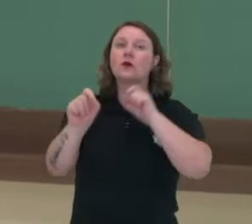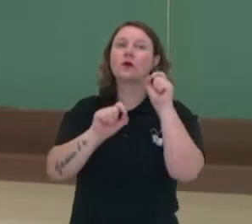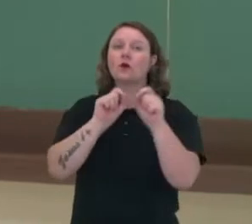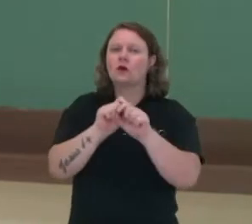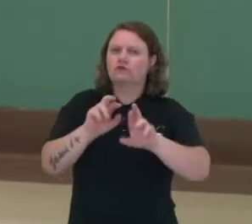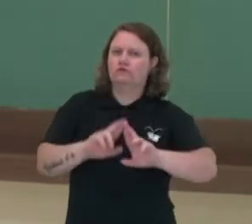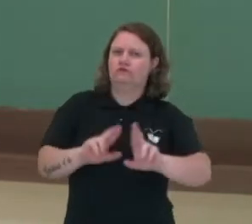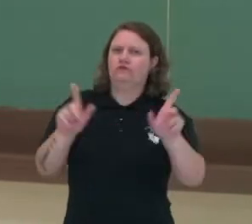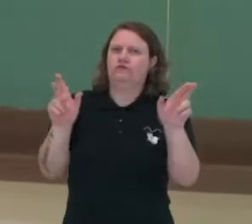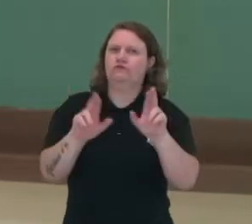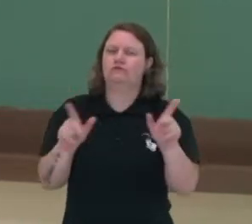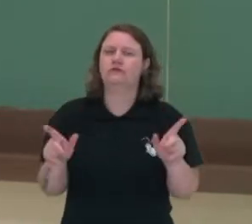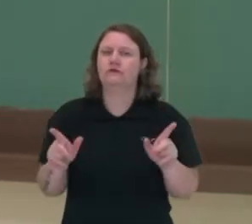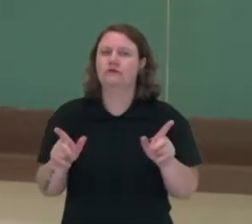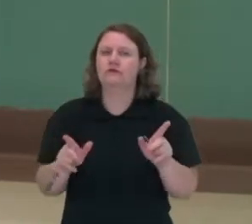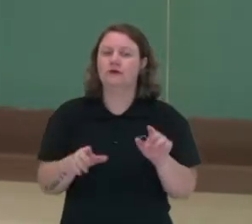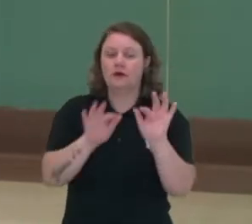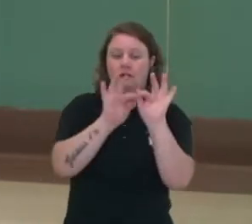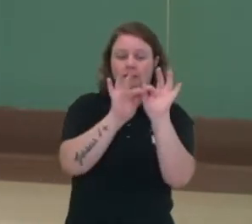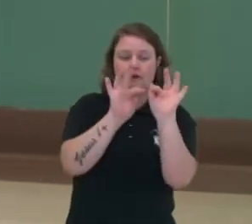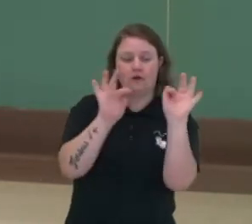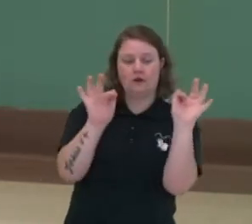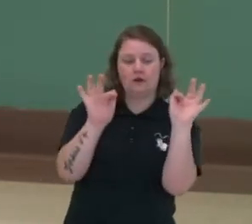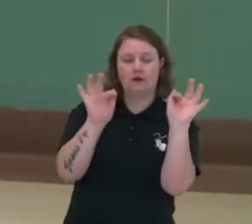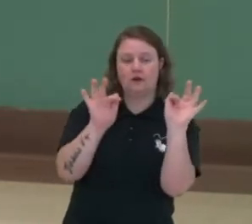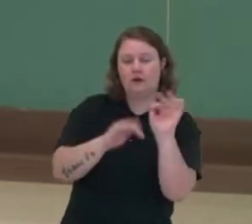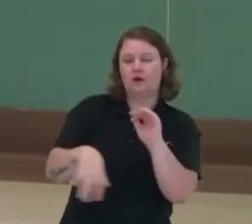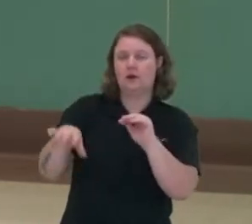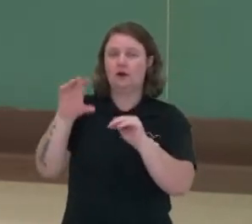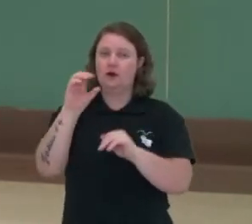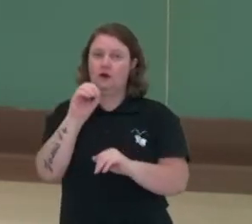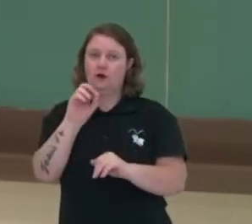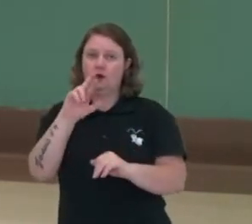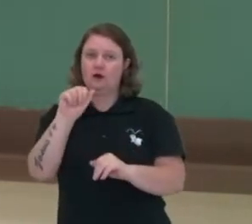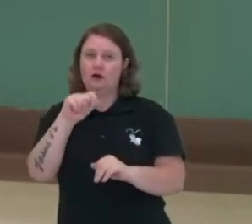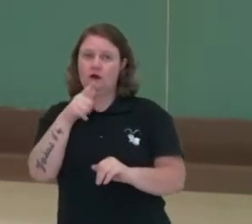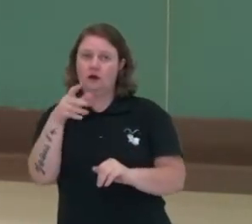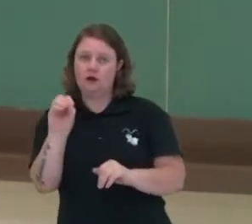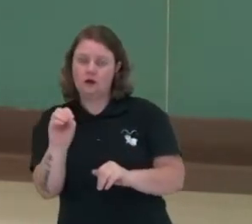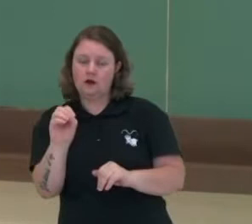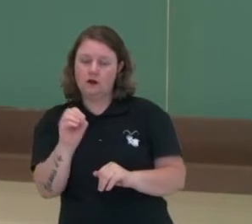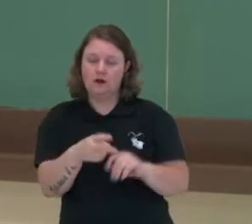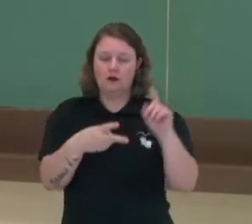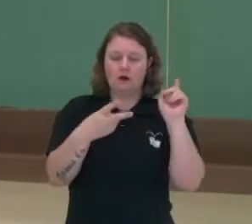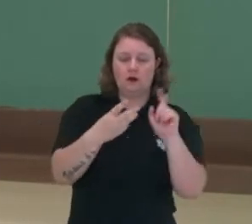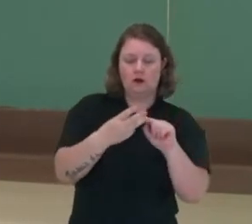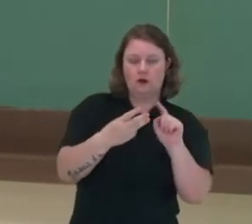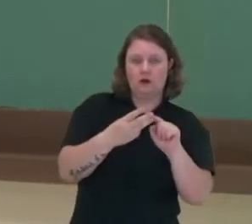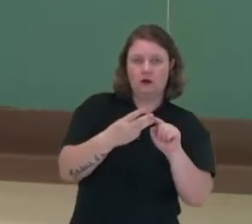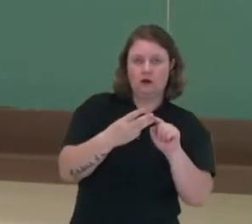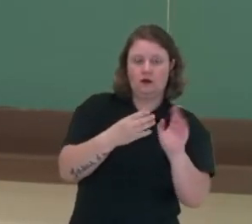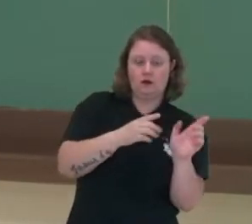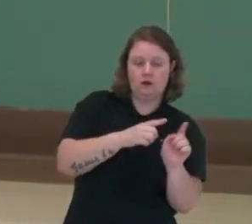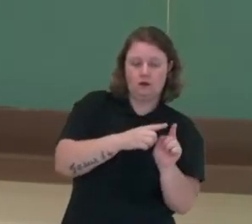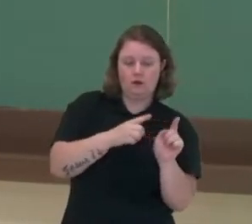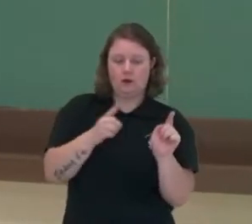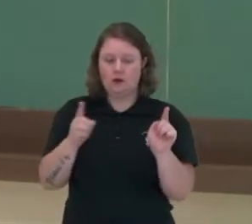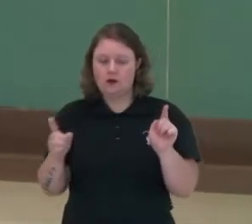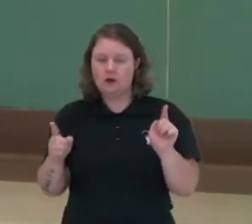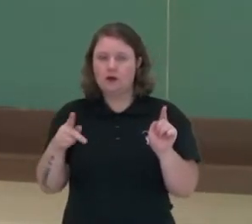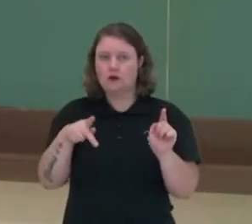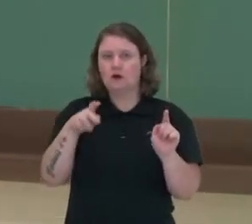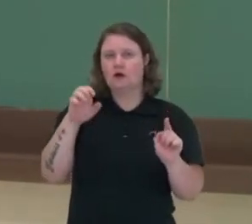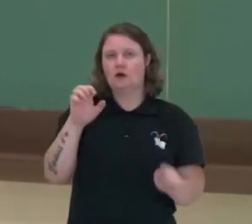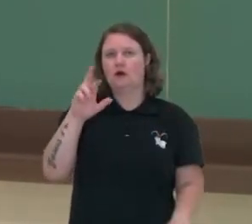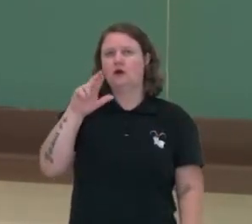é a diferença entre frase, oração, período, né? Período simples, período